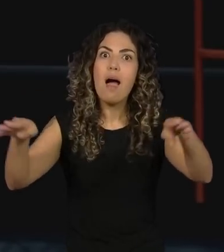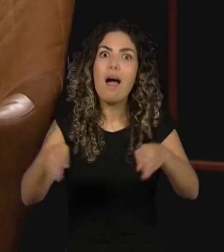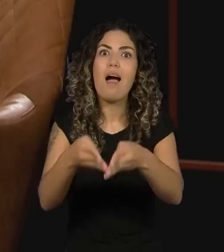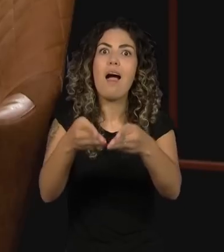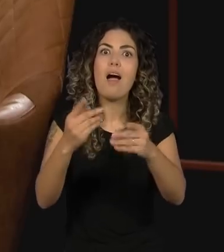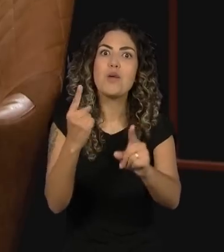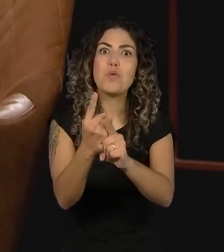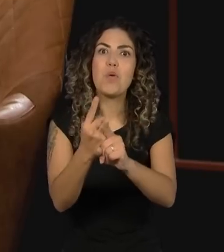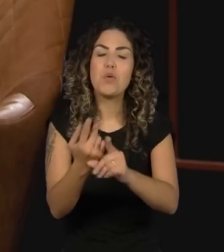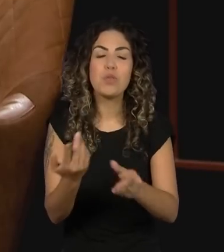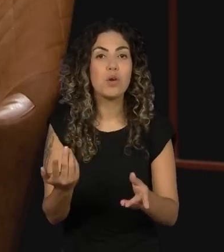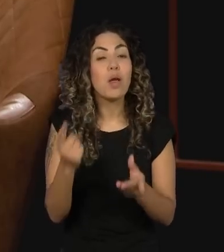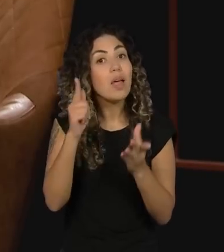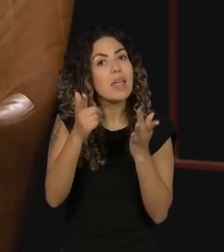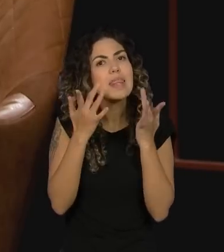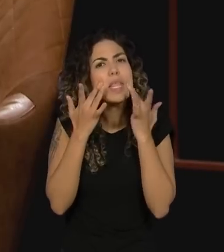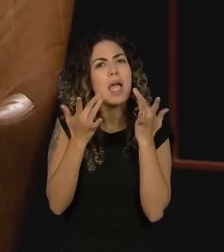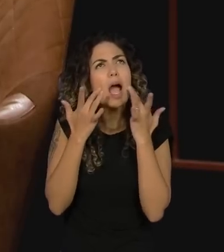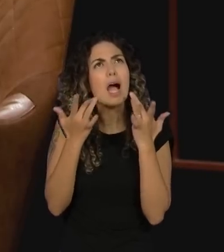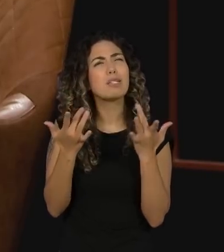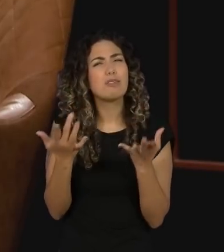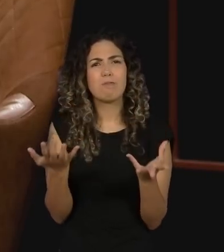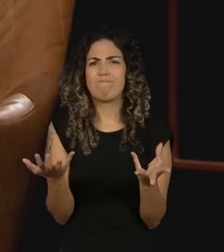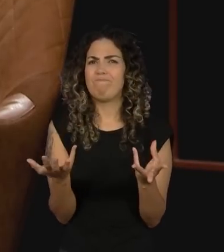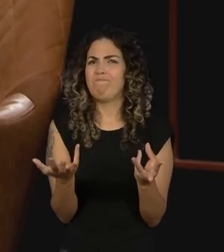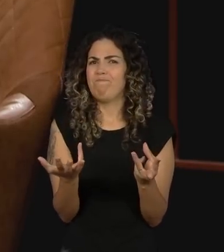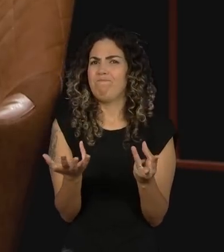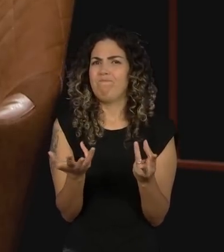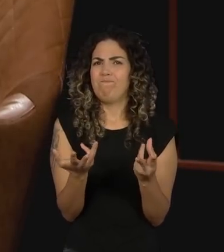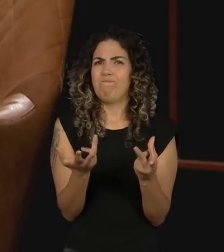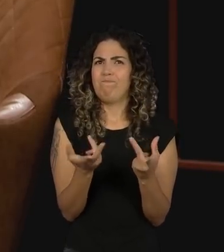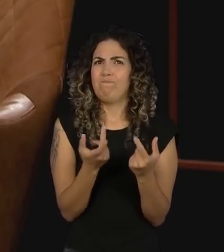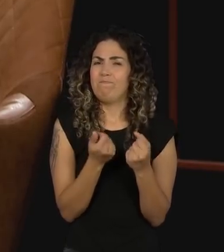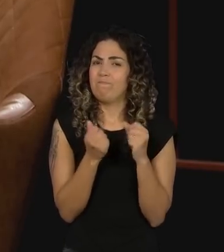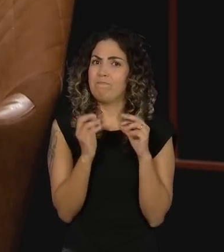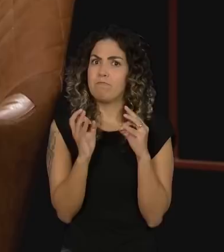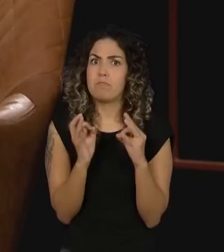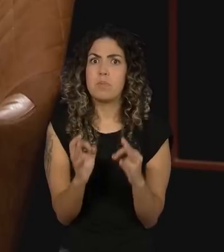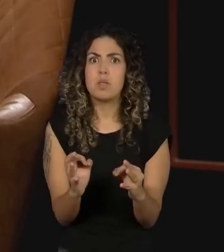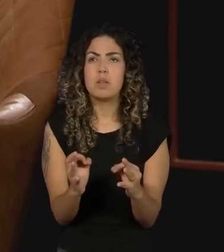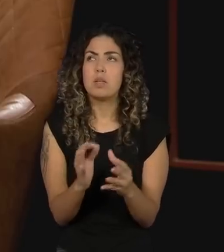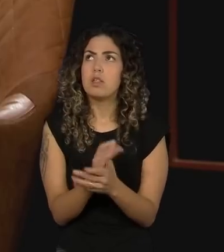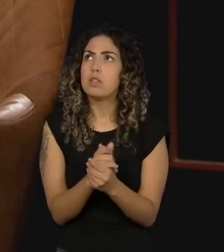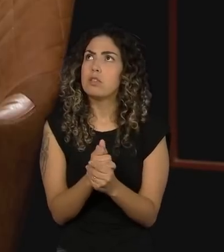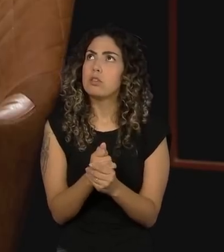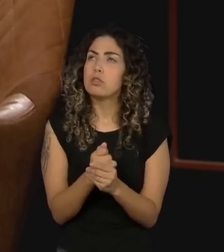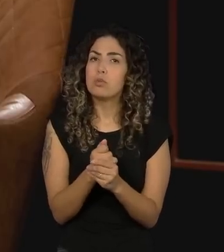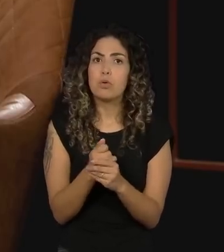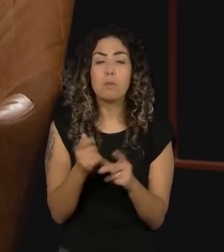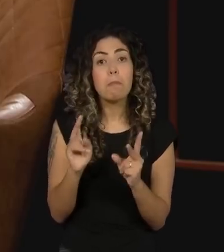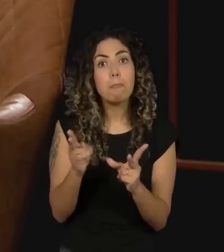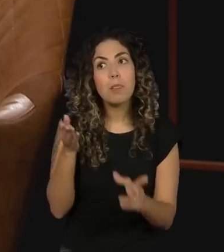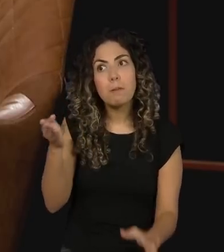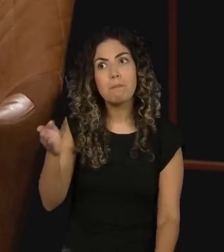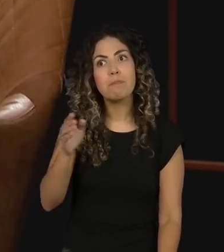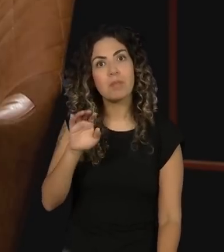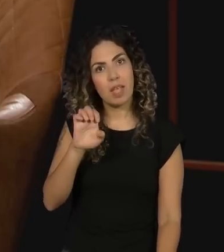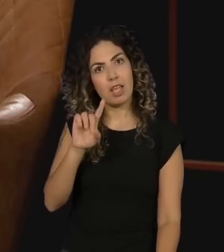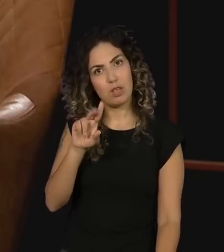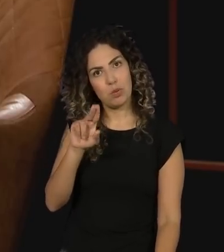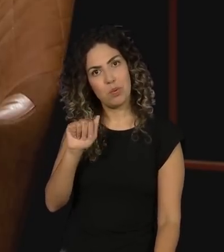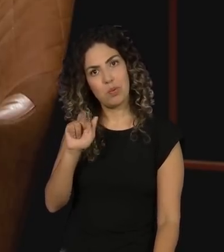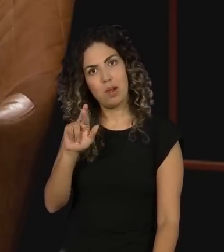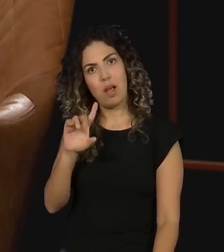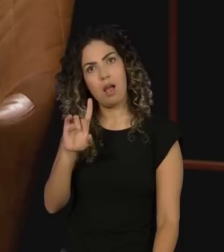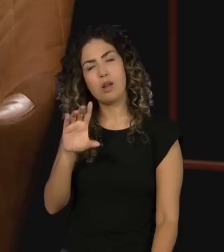peças extraordinárias também, Equilíbrio Delicado, essas que você citou. O Eduardo ele tem um